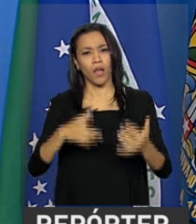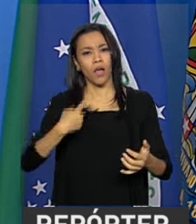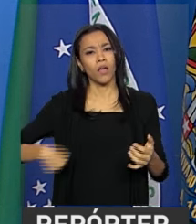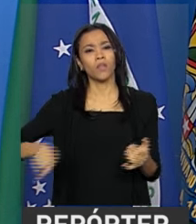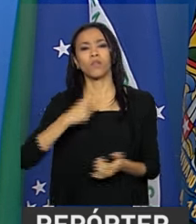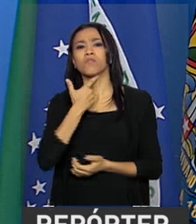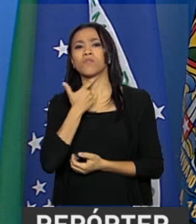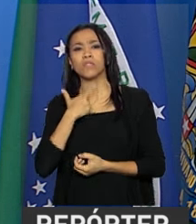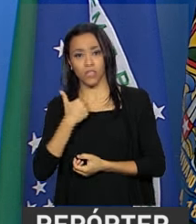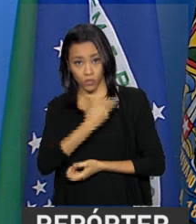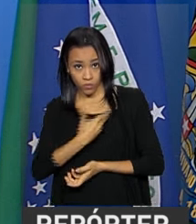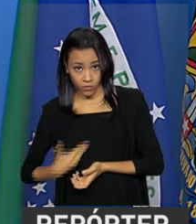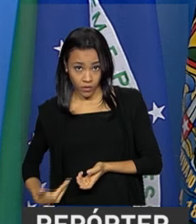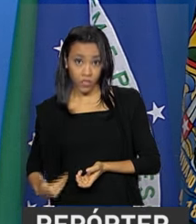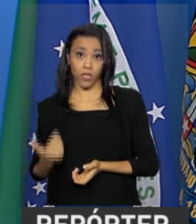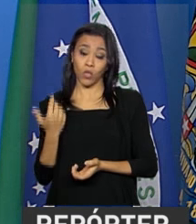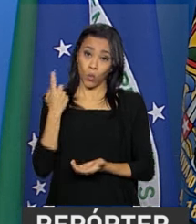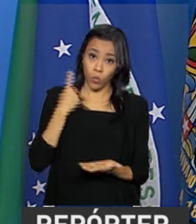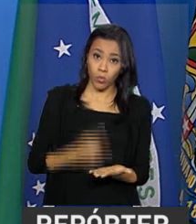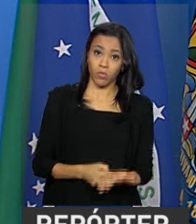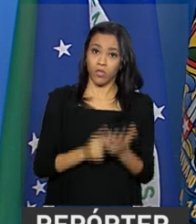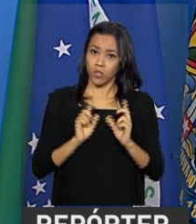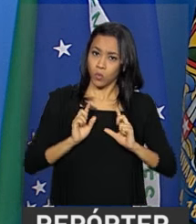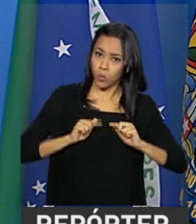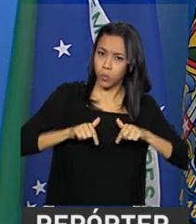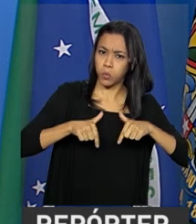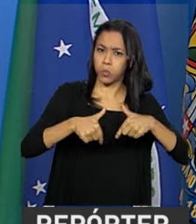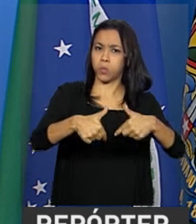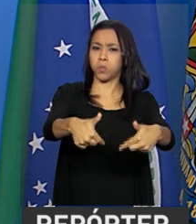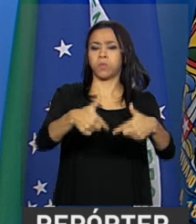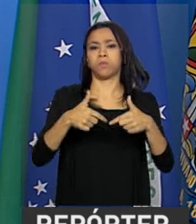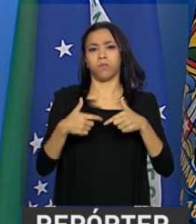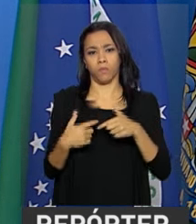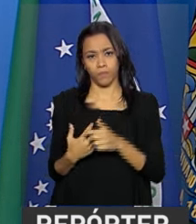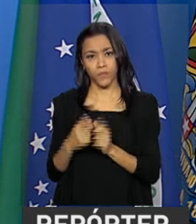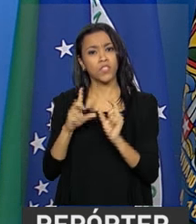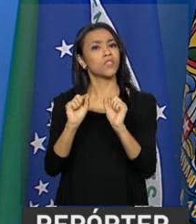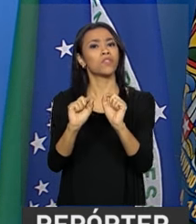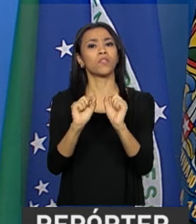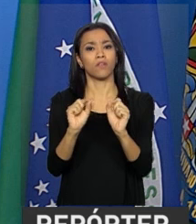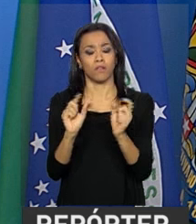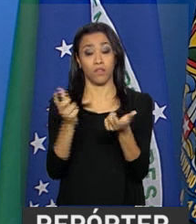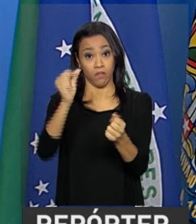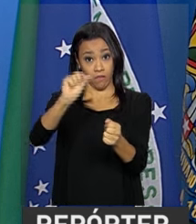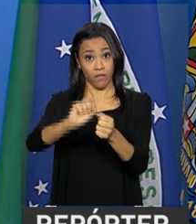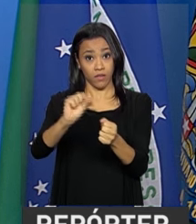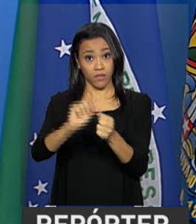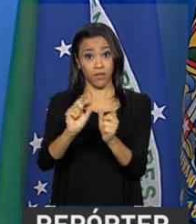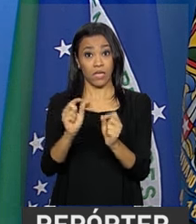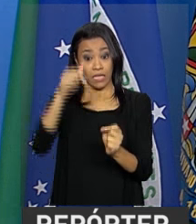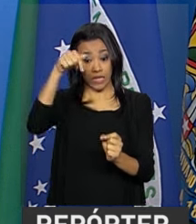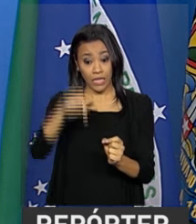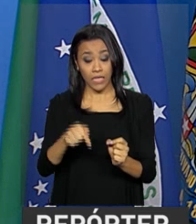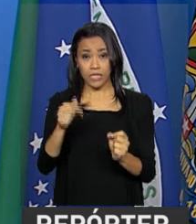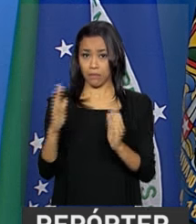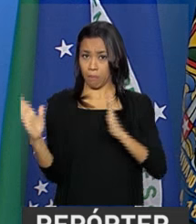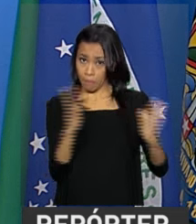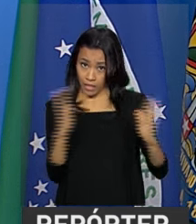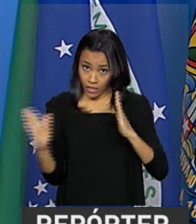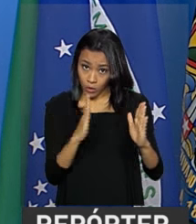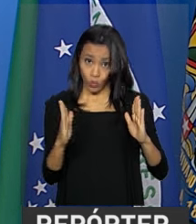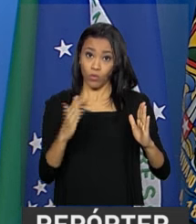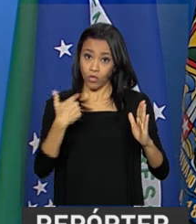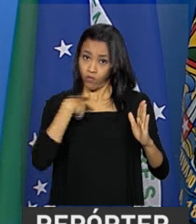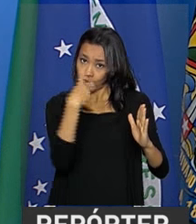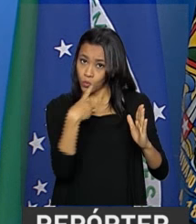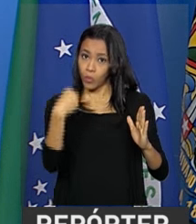desejo, a nossa missão, a nossa tarefa de fazer com que neste período que eu esteja